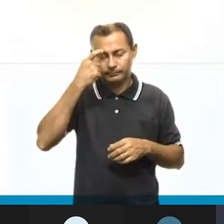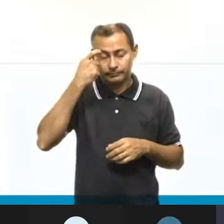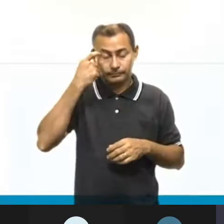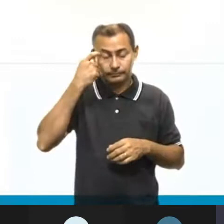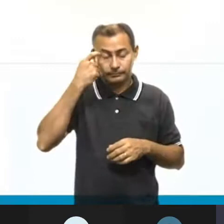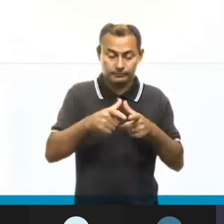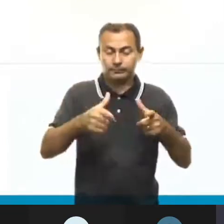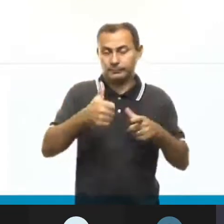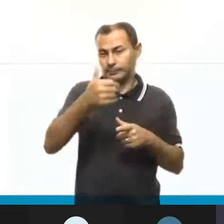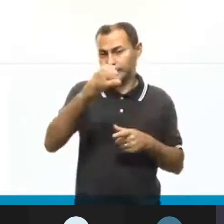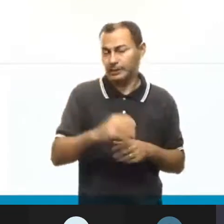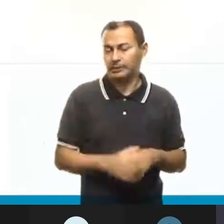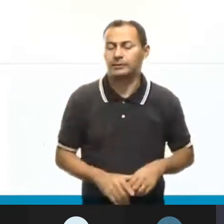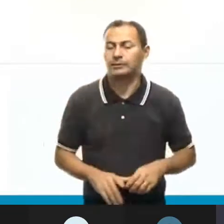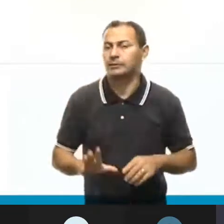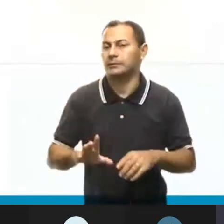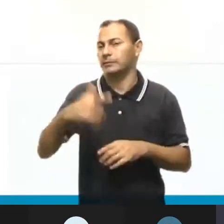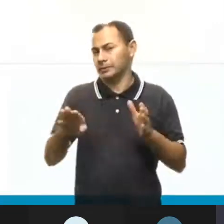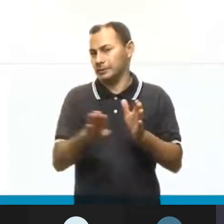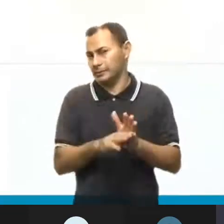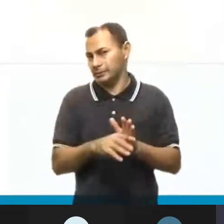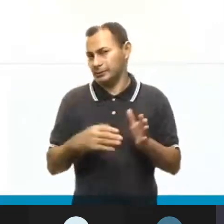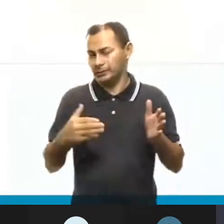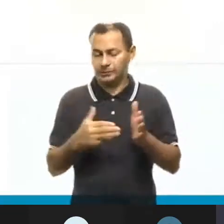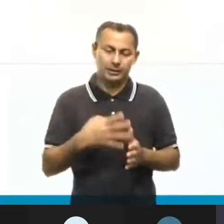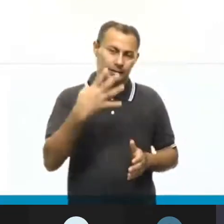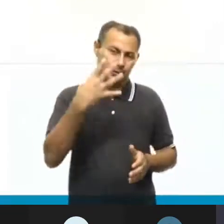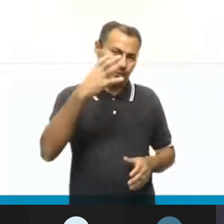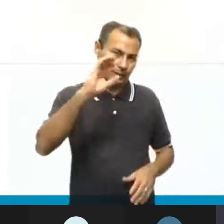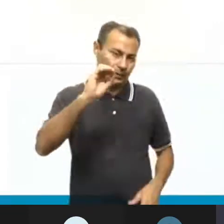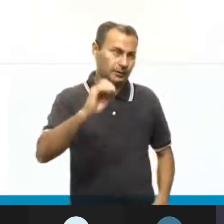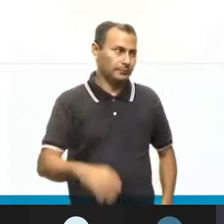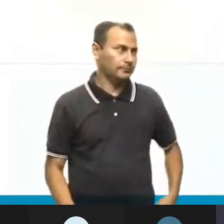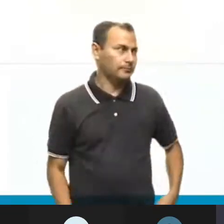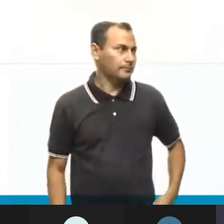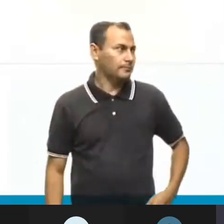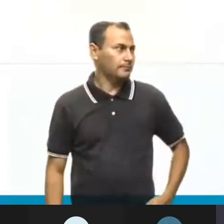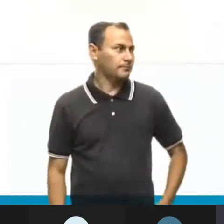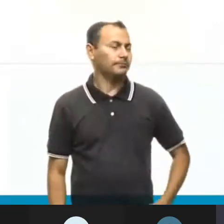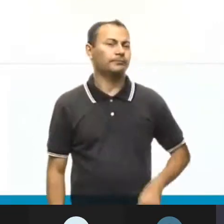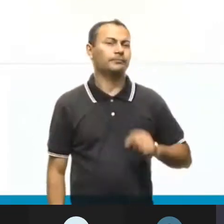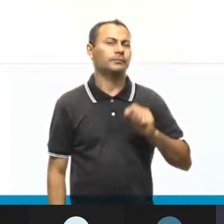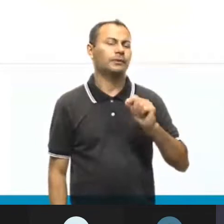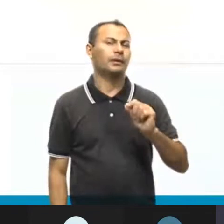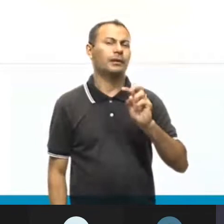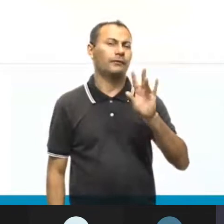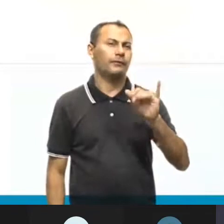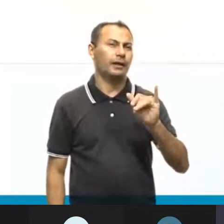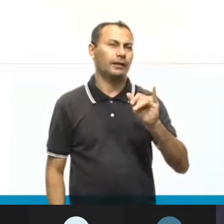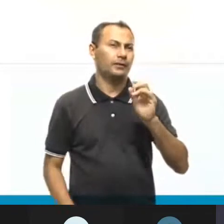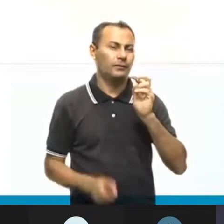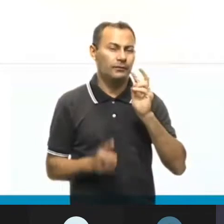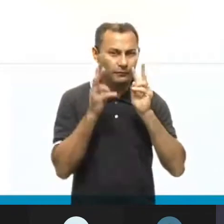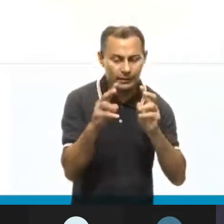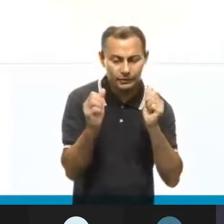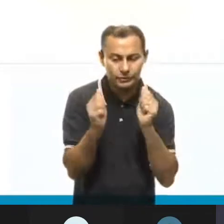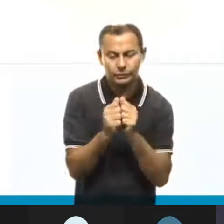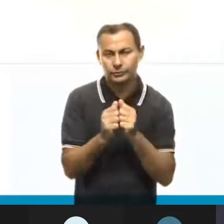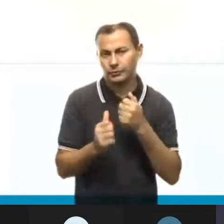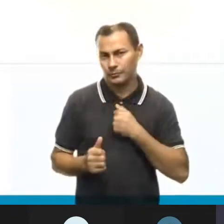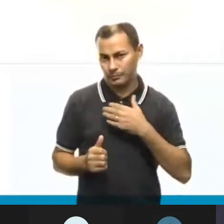para a de 10 e depois a gente chega, então, até a de 40. O que você vai